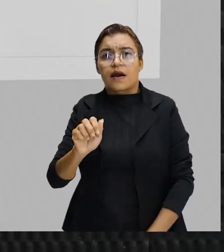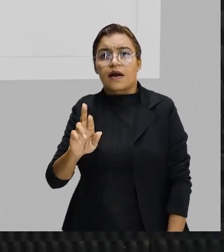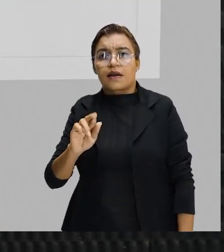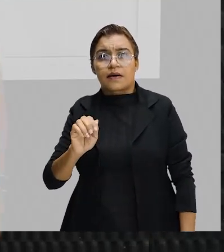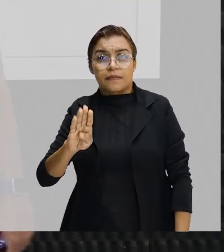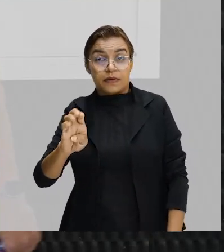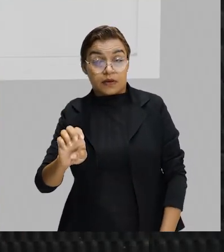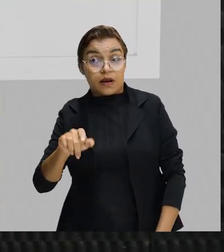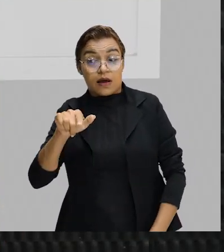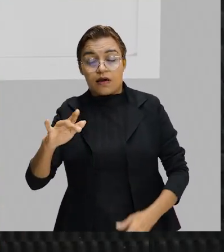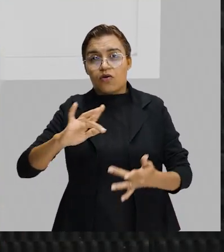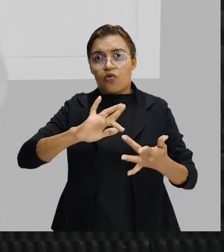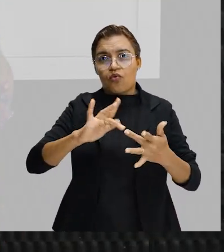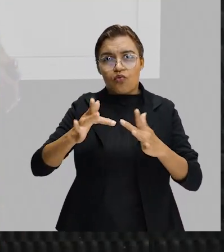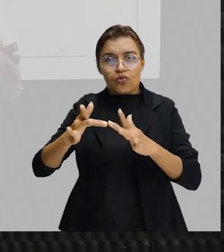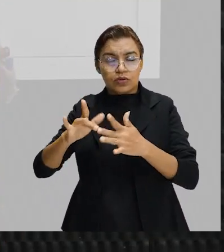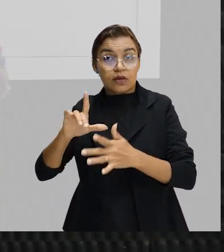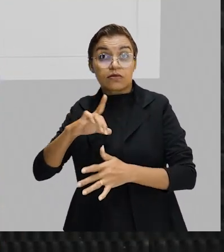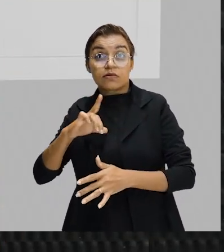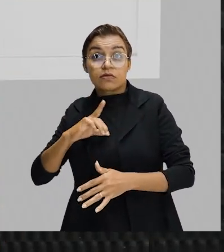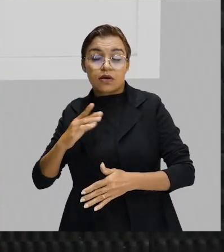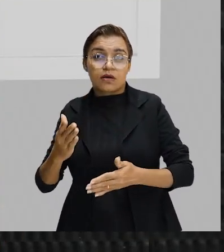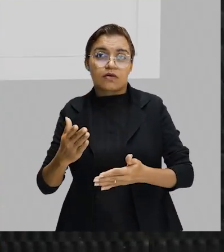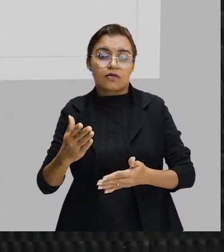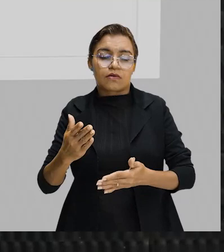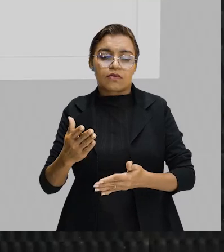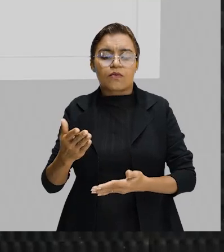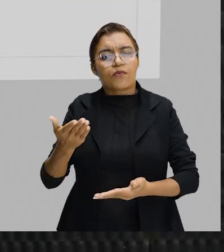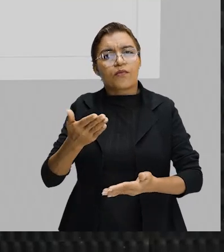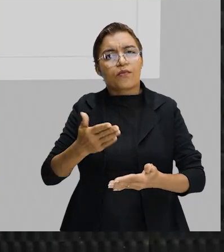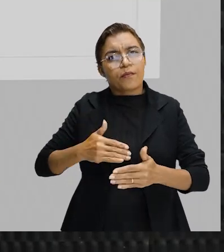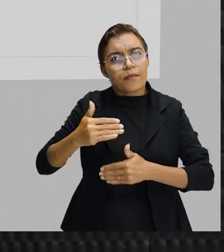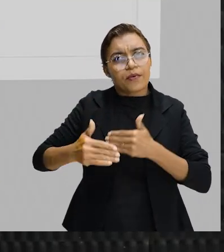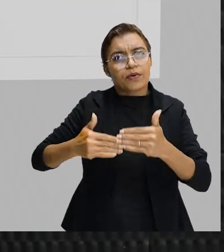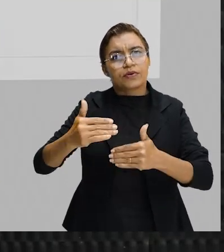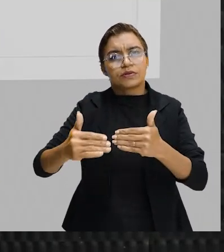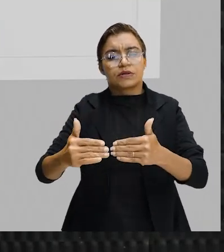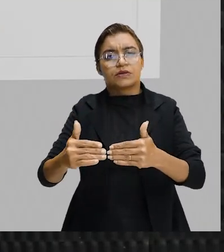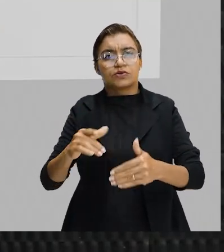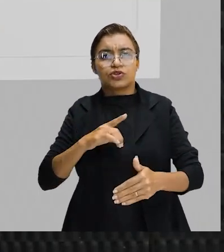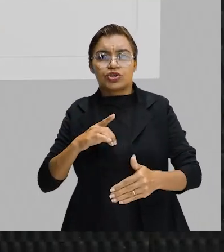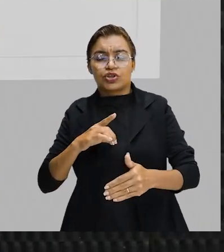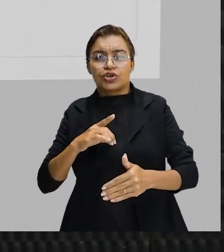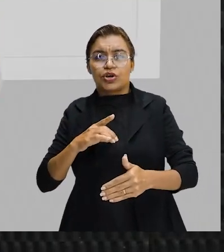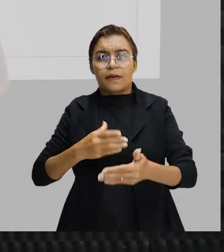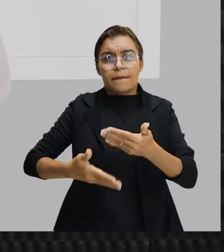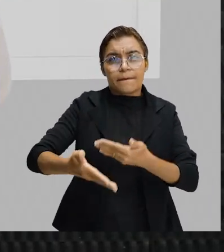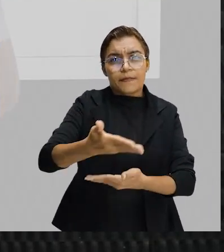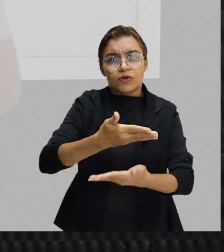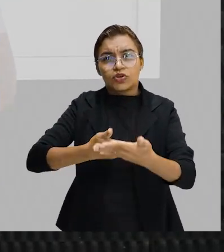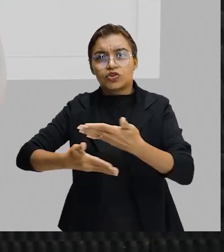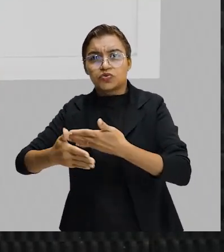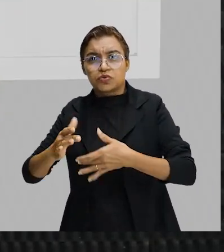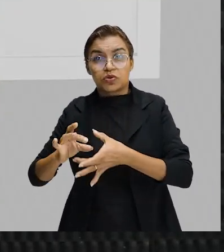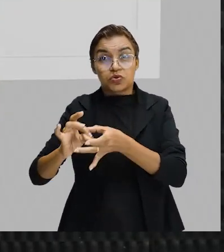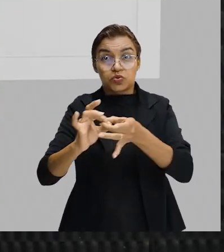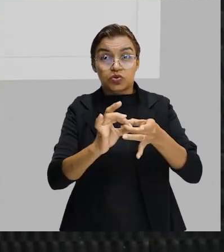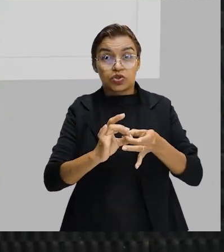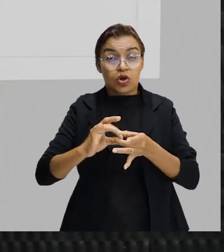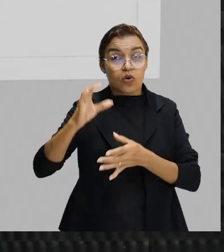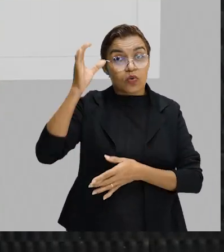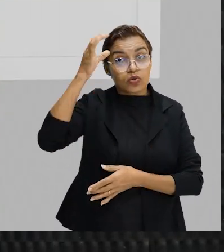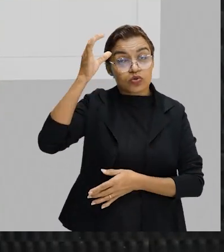deste contato, você vai ter um processo de mistura, você vai ter um processo de união, de fusão entre essas